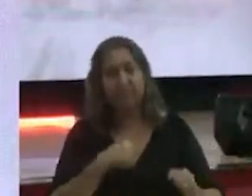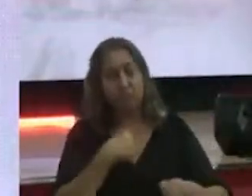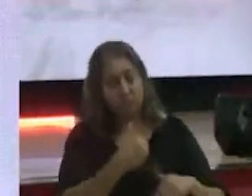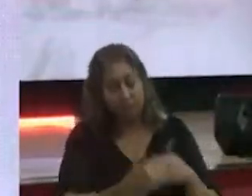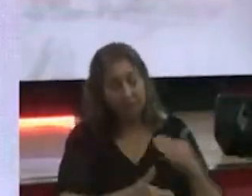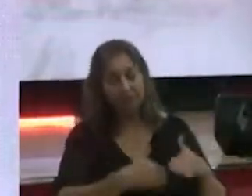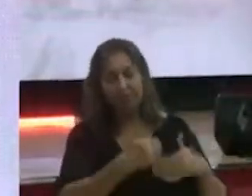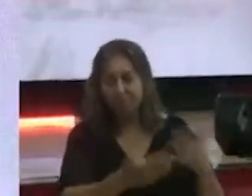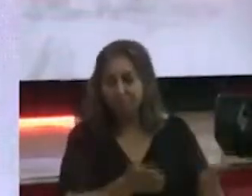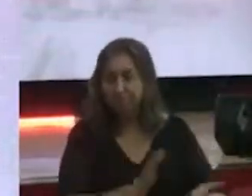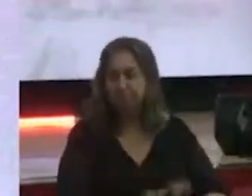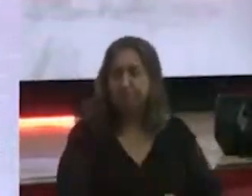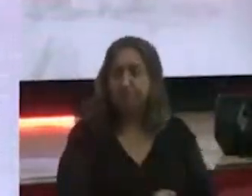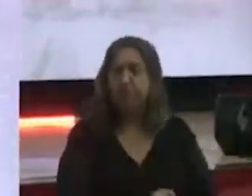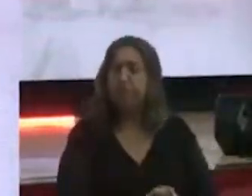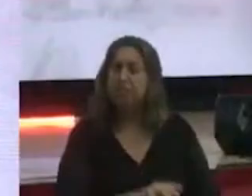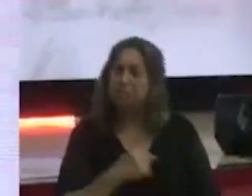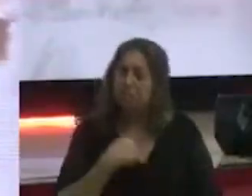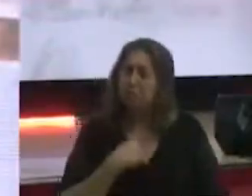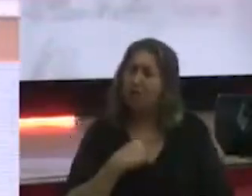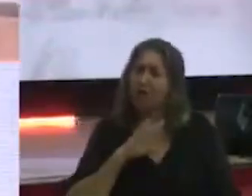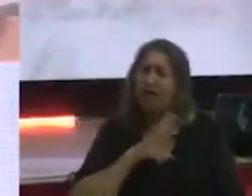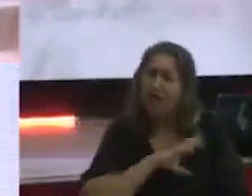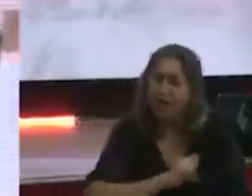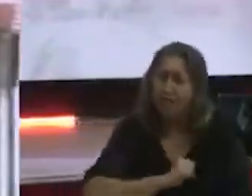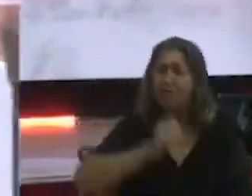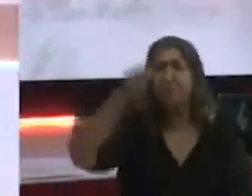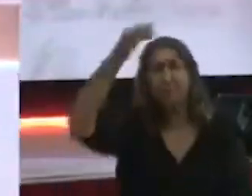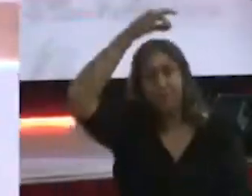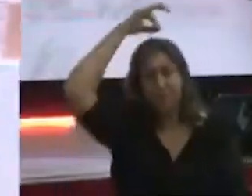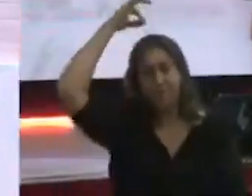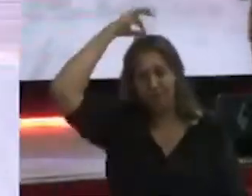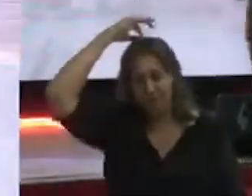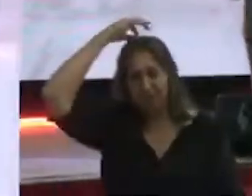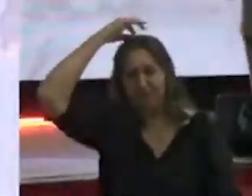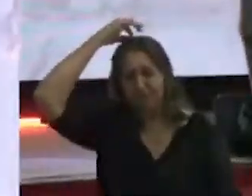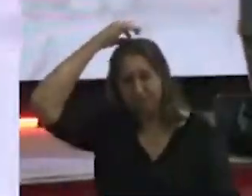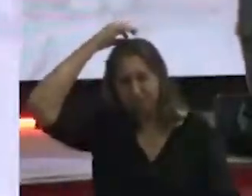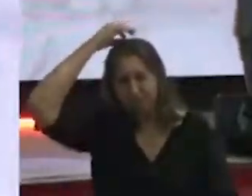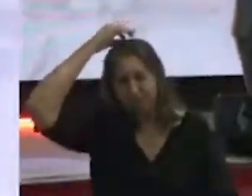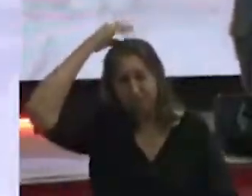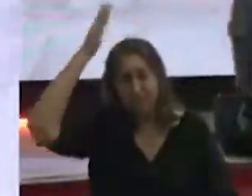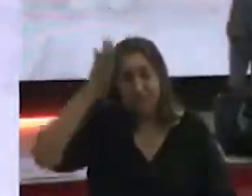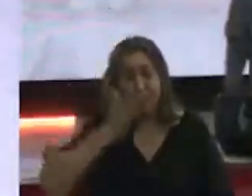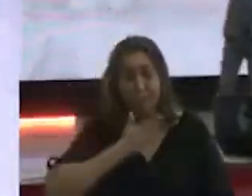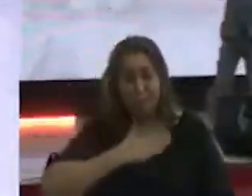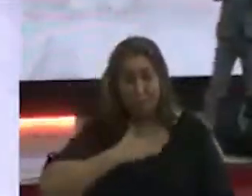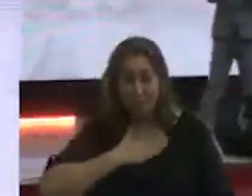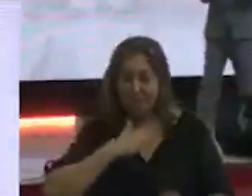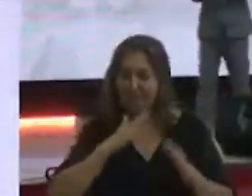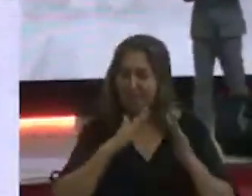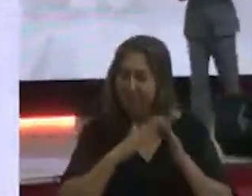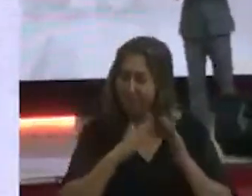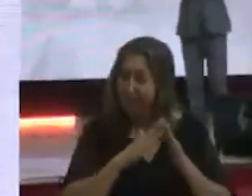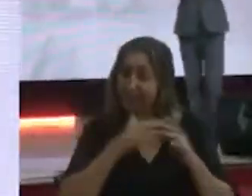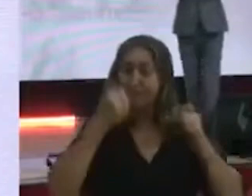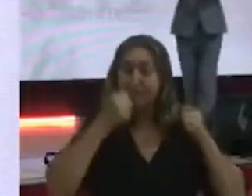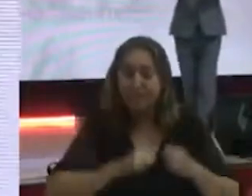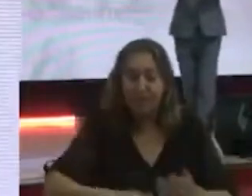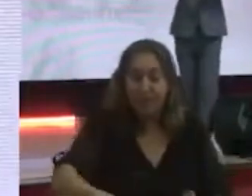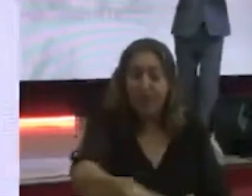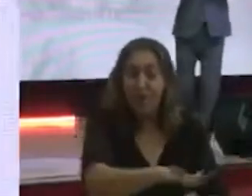desenvolvido se nós amamos O Espírito Santo a nossa casa deve ser um